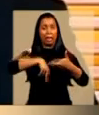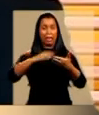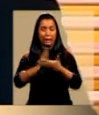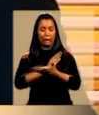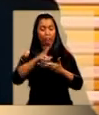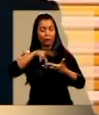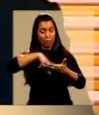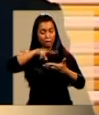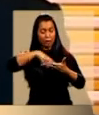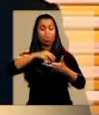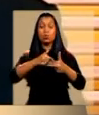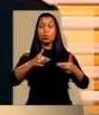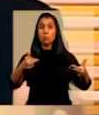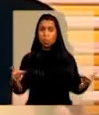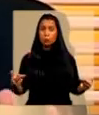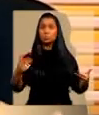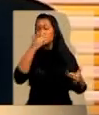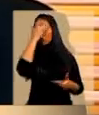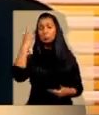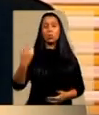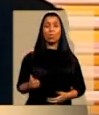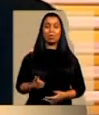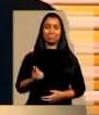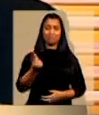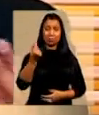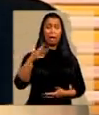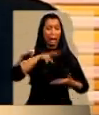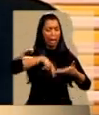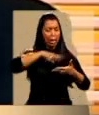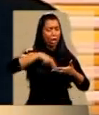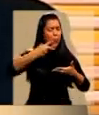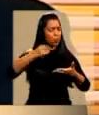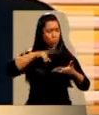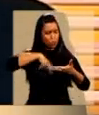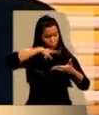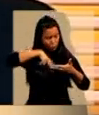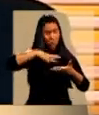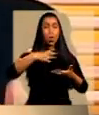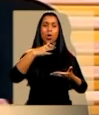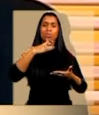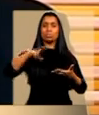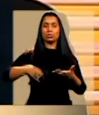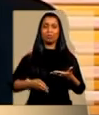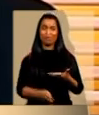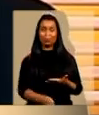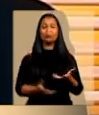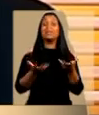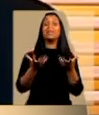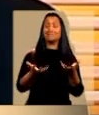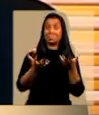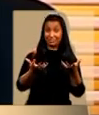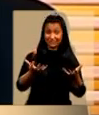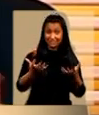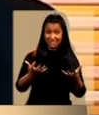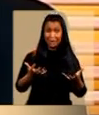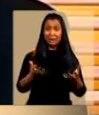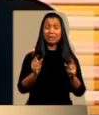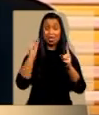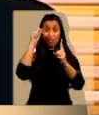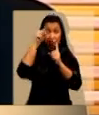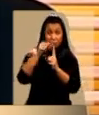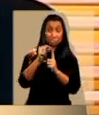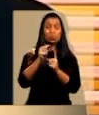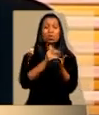ler livros, né? Assim, são hábitos de pessoas ricas. Eles leem muito, eles têm muito conhecimento, eles querem, quando eles querem